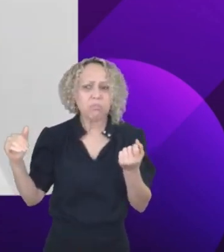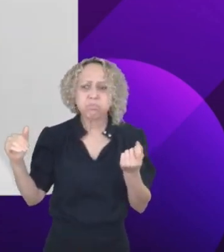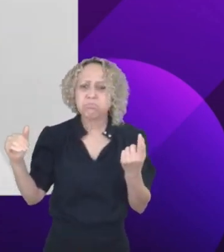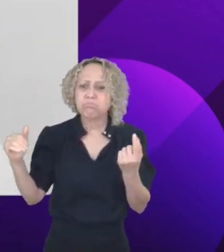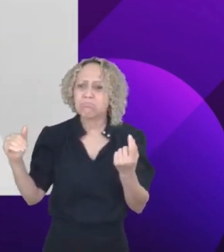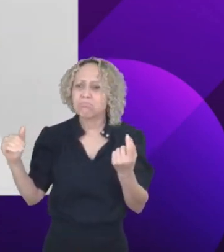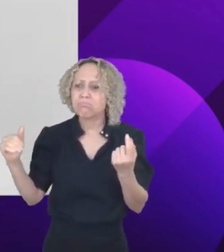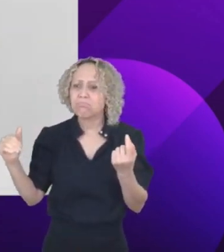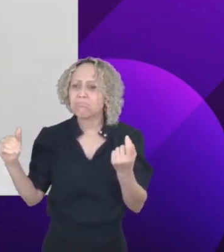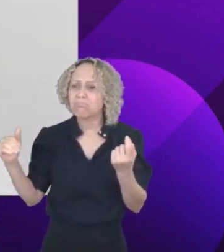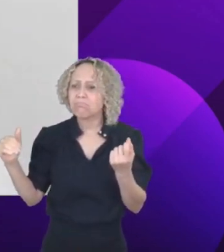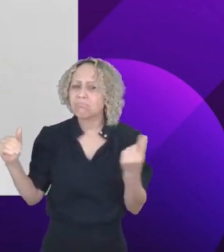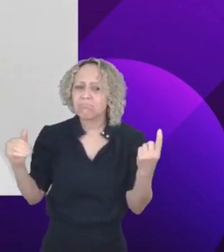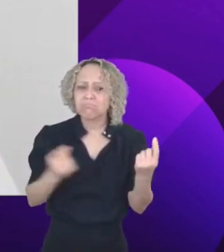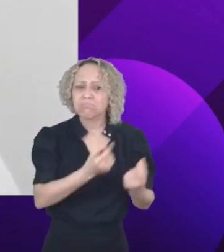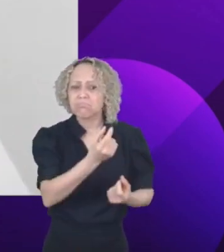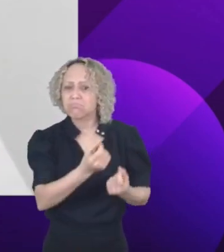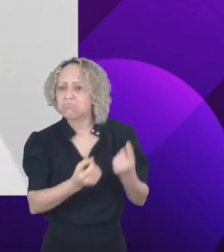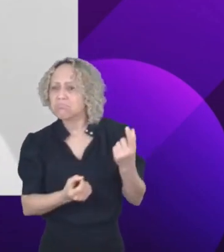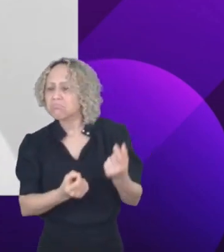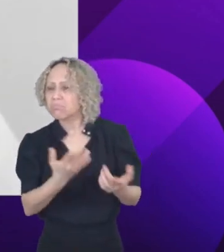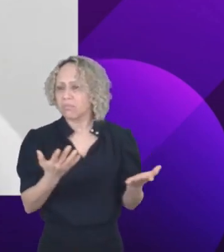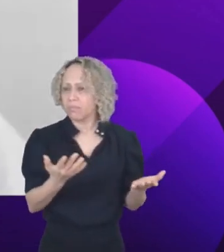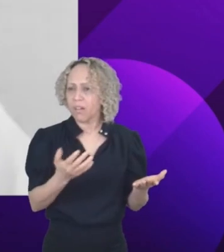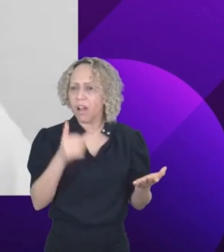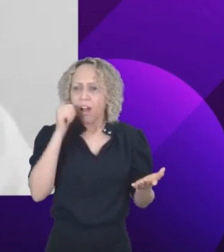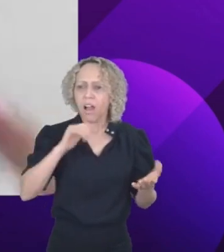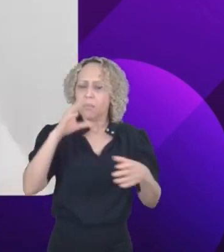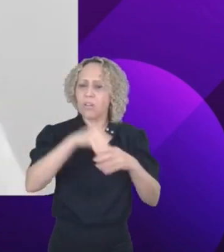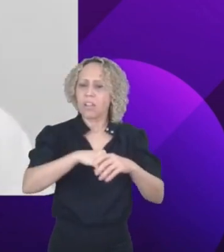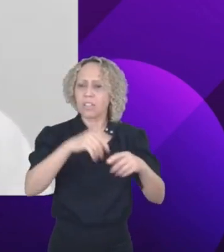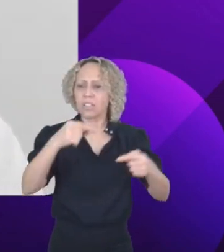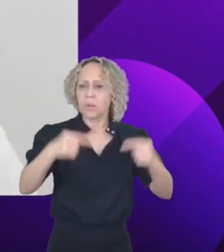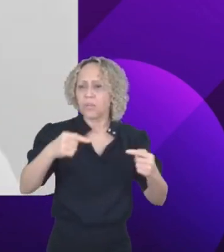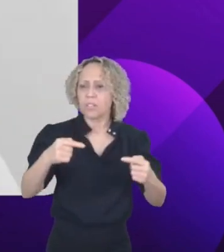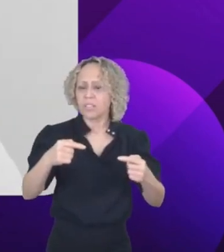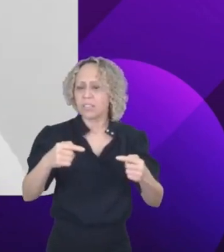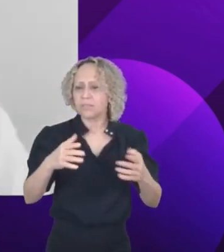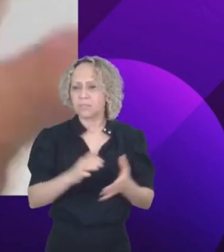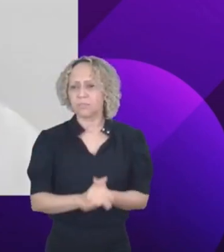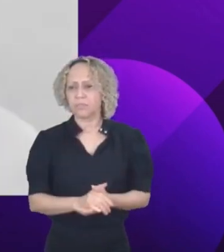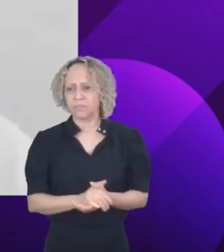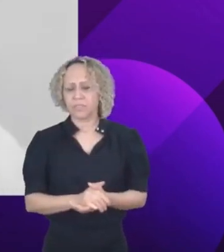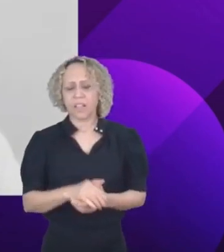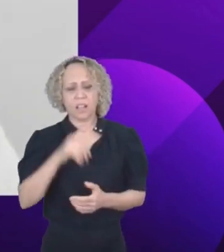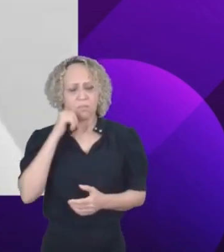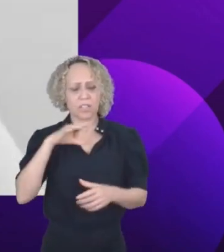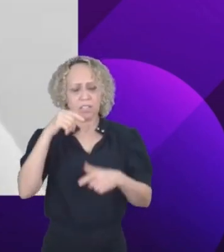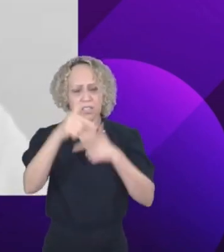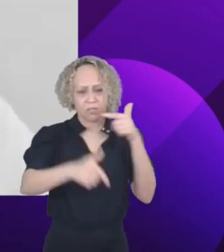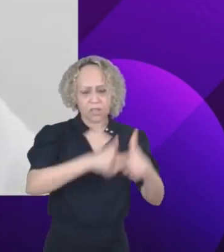que é a relação de mulher na política e a mulher nesse outro âmbito de trabalho, né? No trabalho da empresa